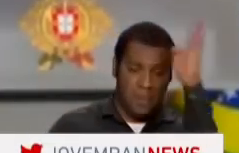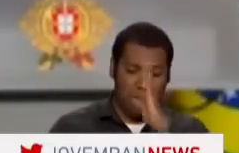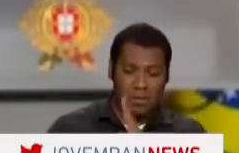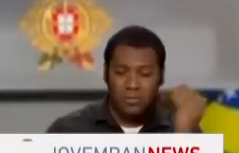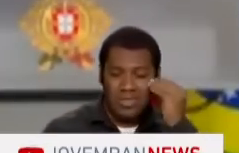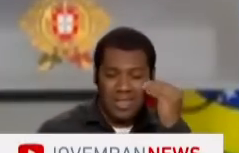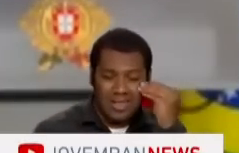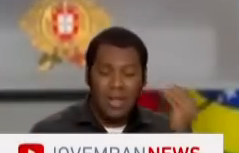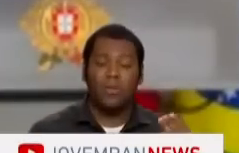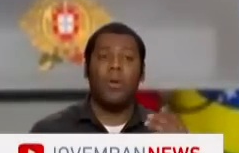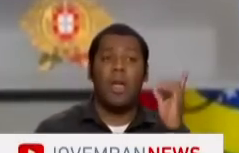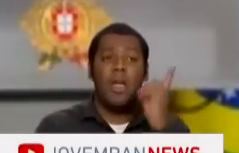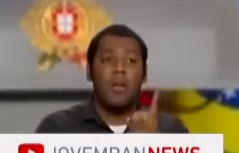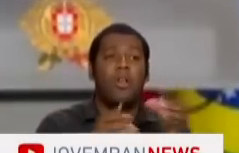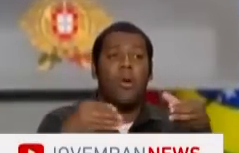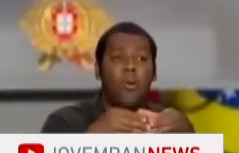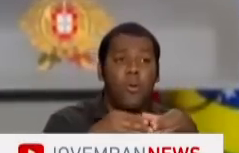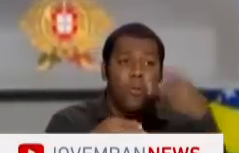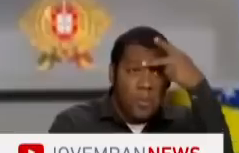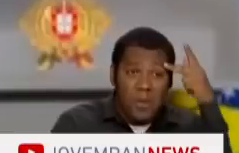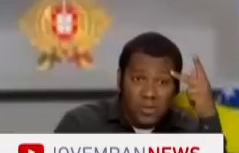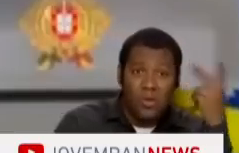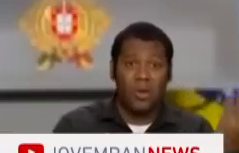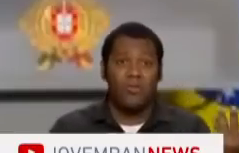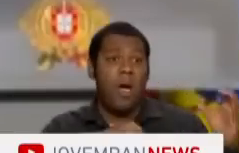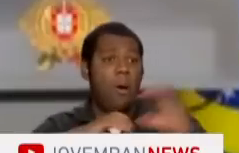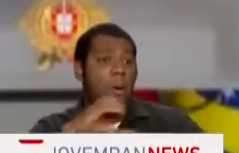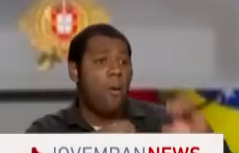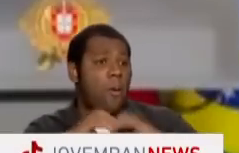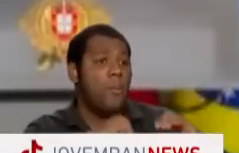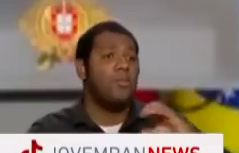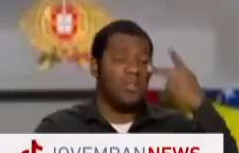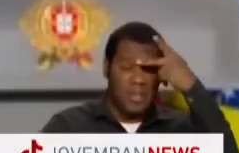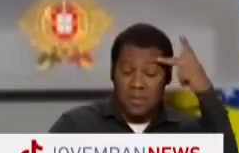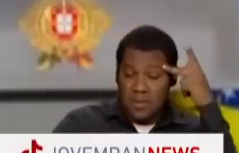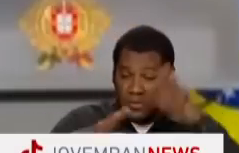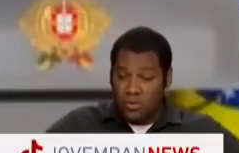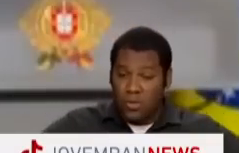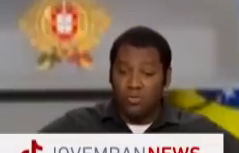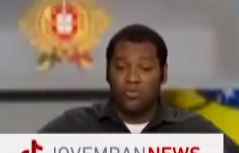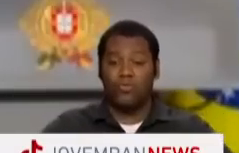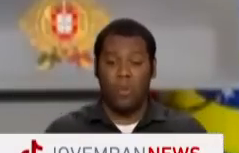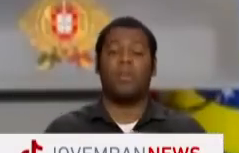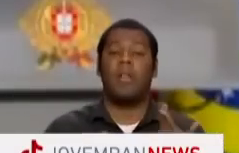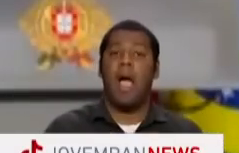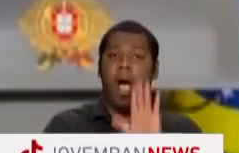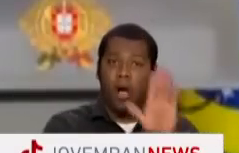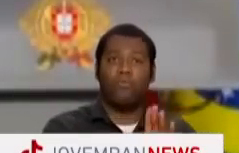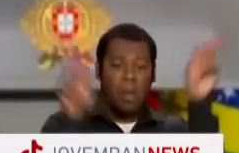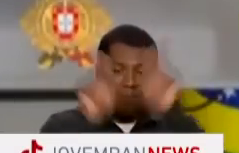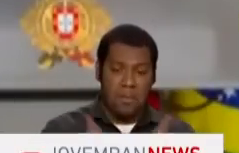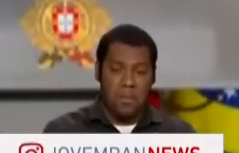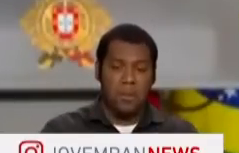esteve aqui em Brasília, participou da posse de Lula e os dois intensificaram as negociações para esse encontro que está